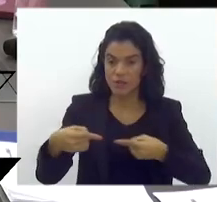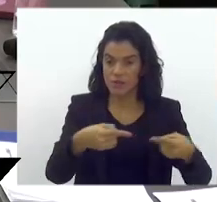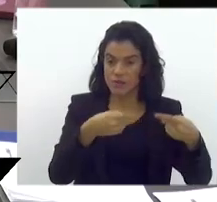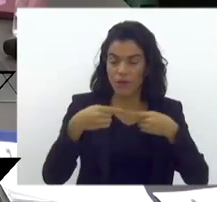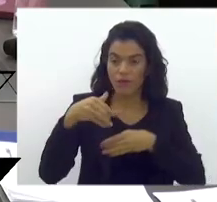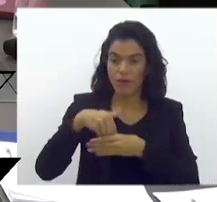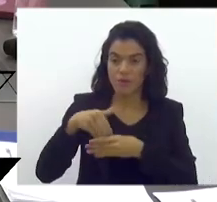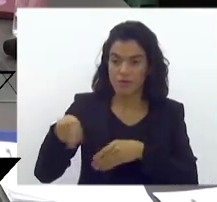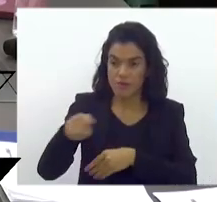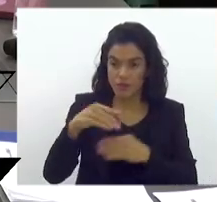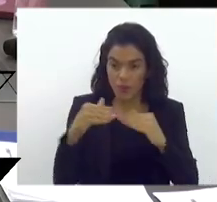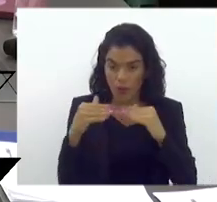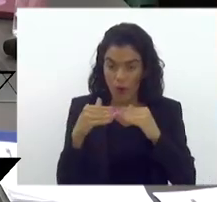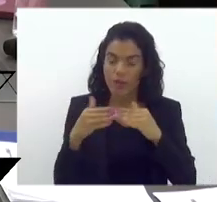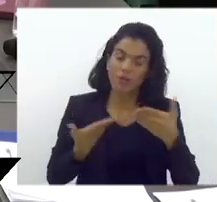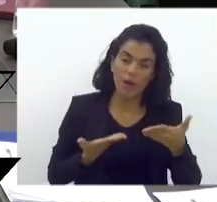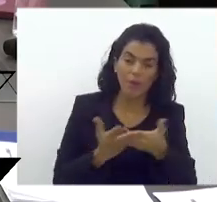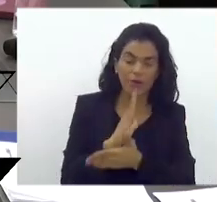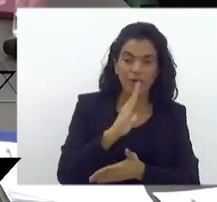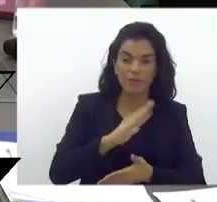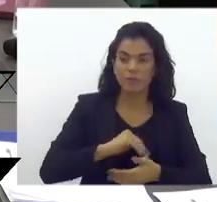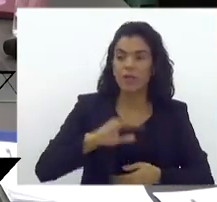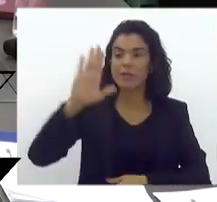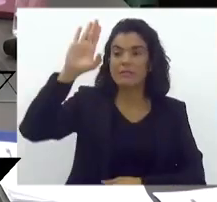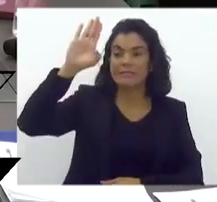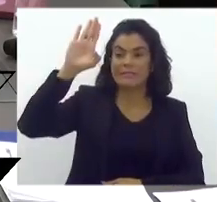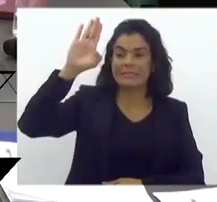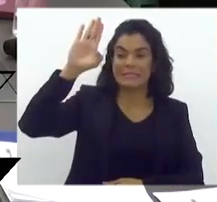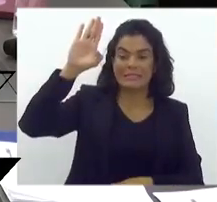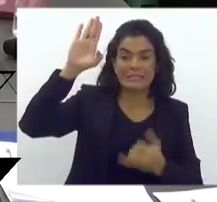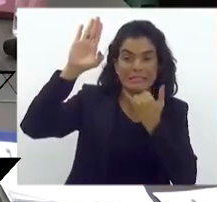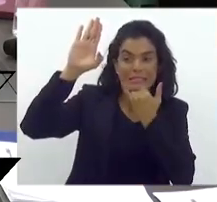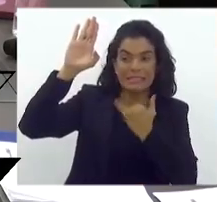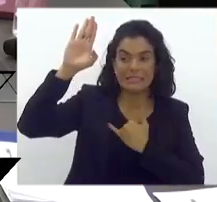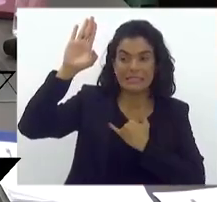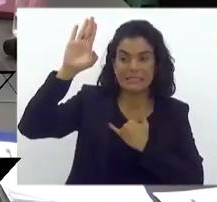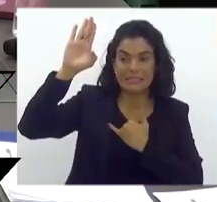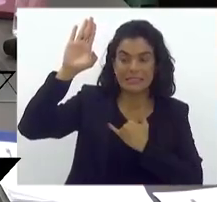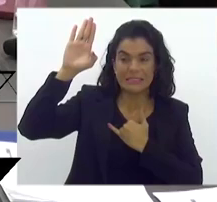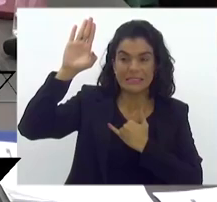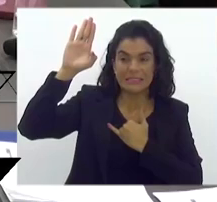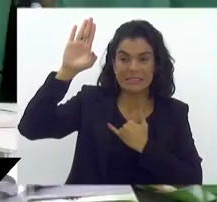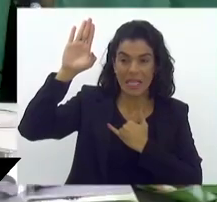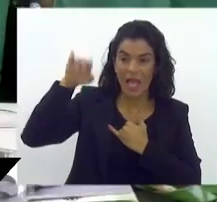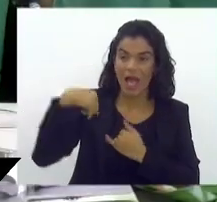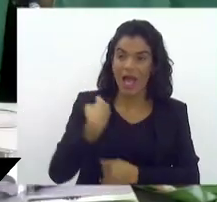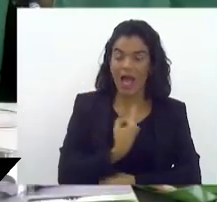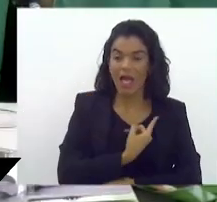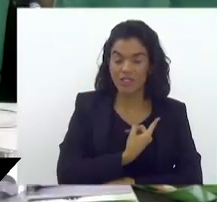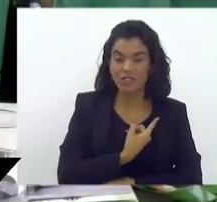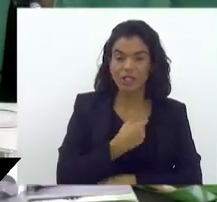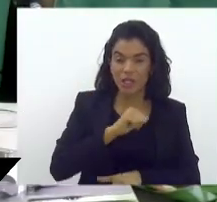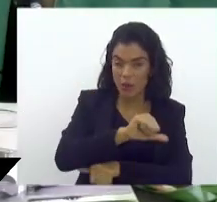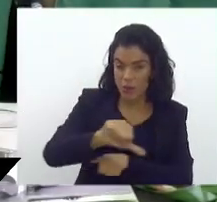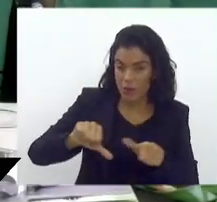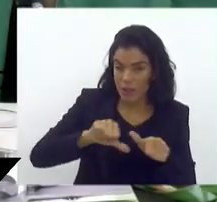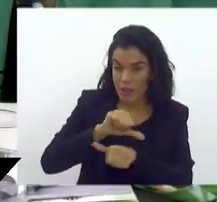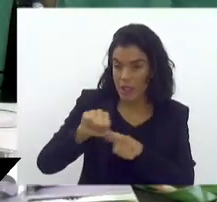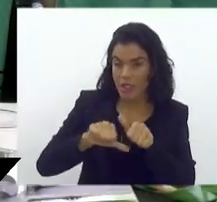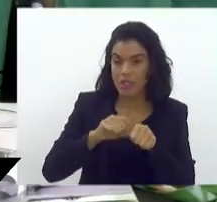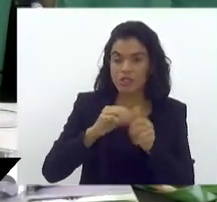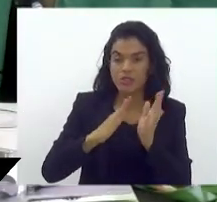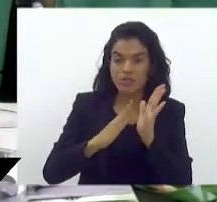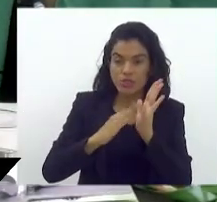Em votação, senhores que aprovam. Aqui, presidente. Estão... Desculpa, só fazer uma correção aqui. A gente fez só um... Alterei aqui, só